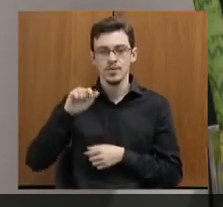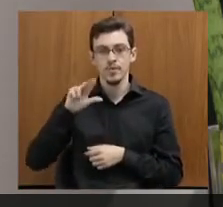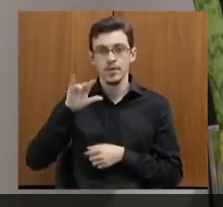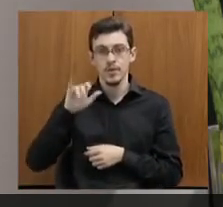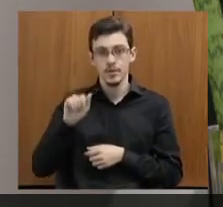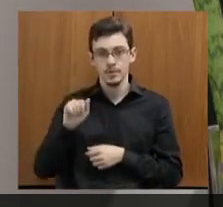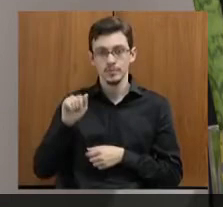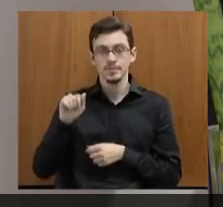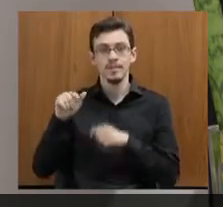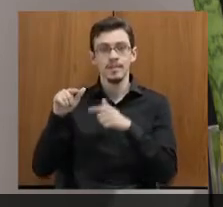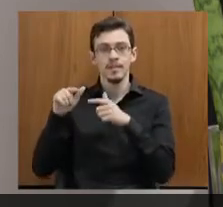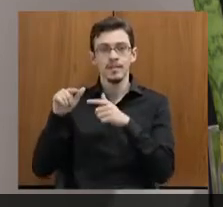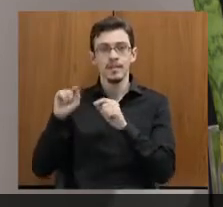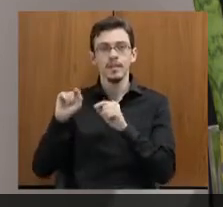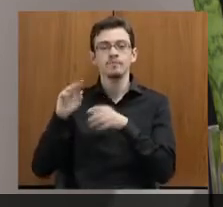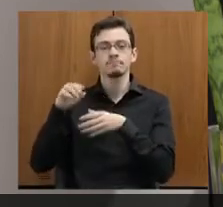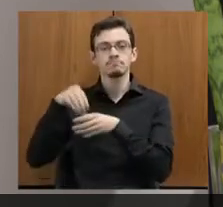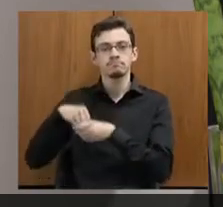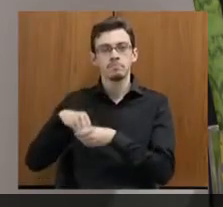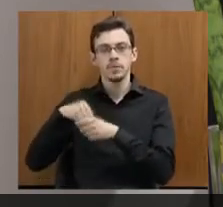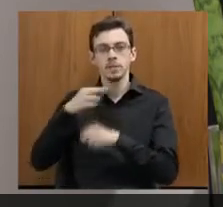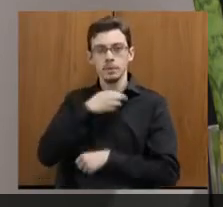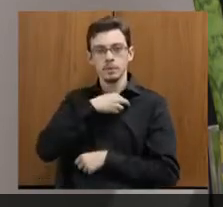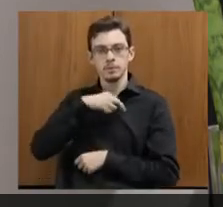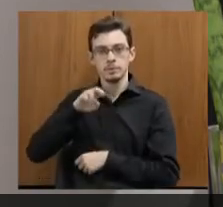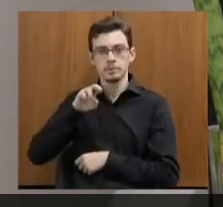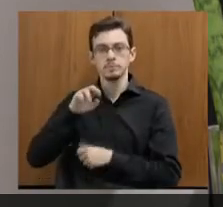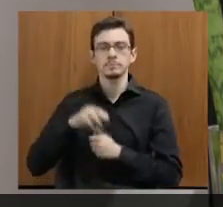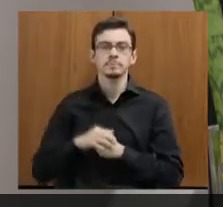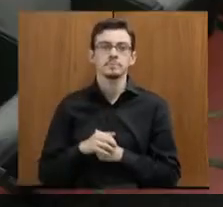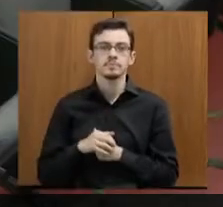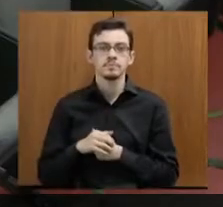mametto de Enki ou me mande um